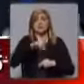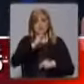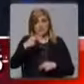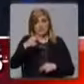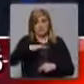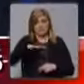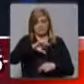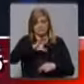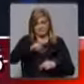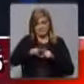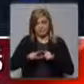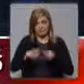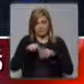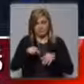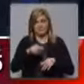acordo, quais são as consequências?